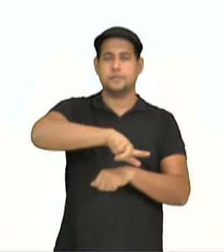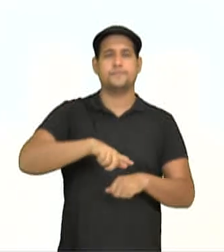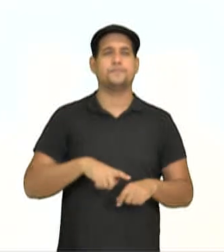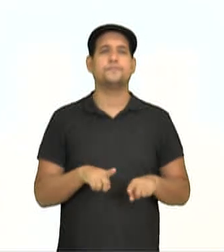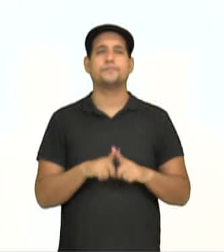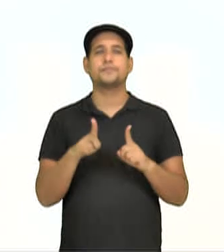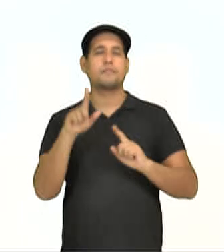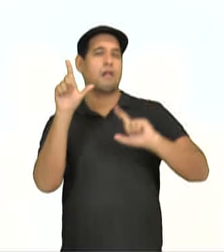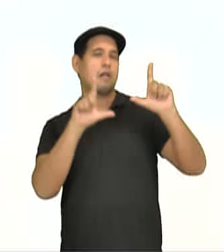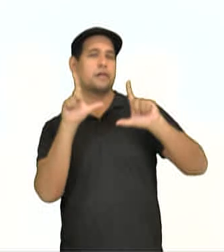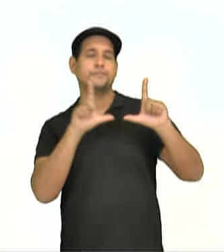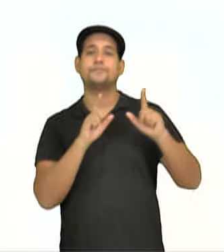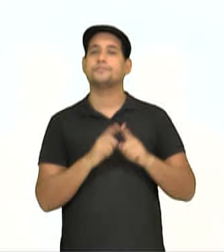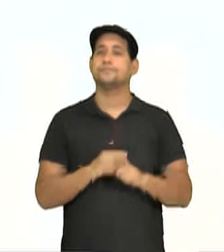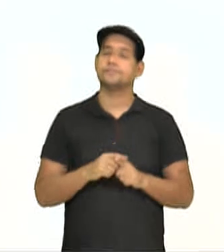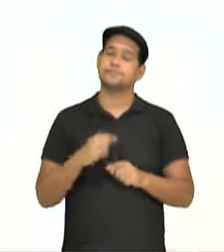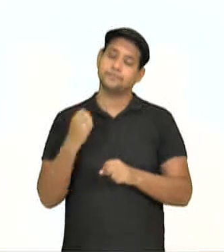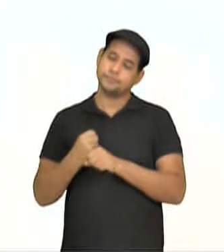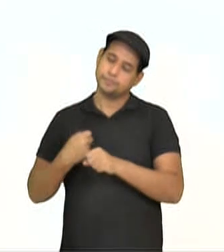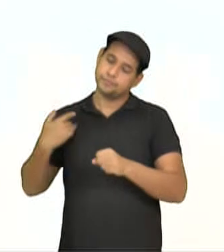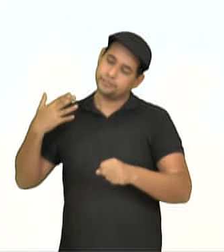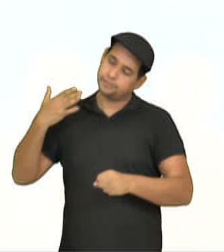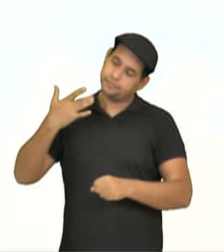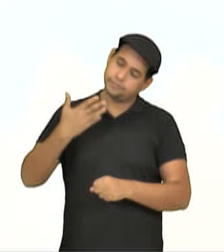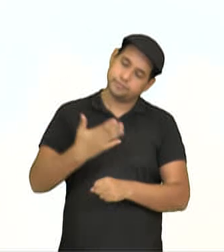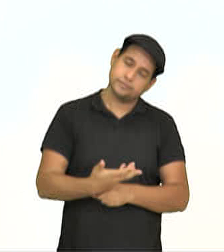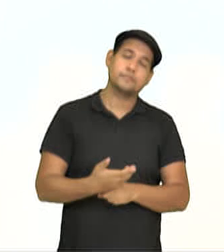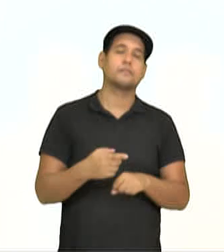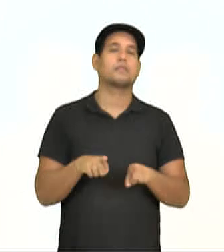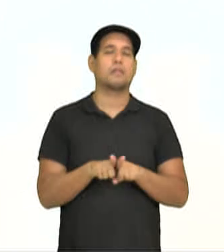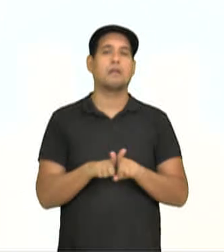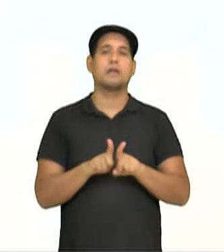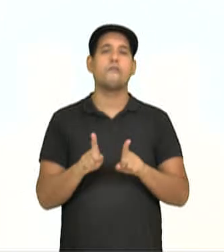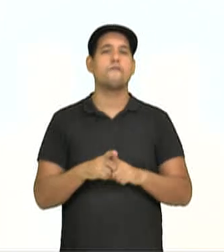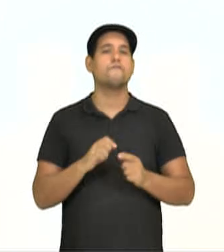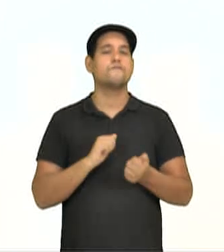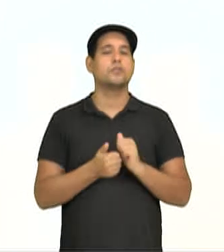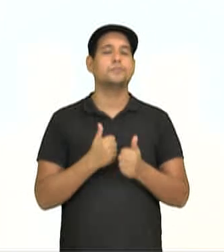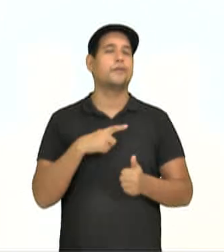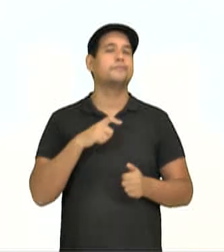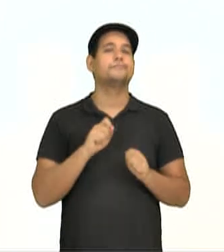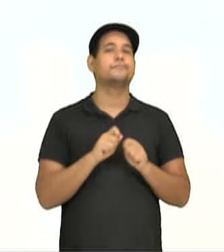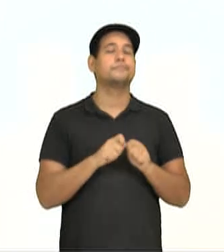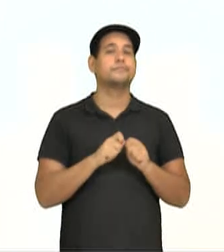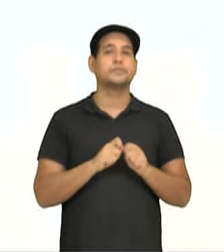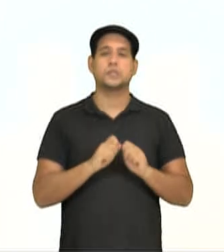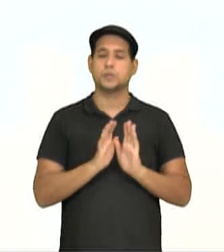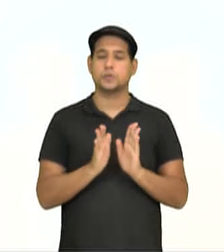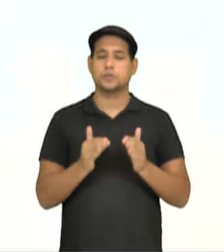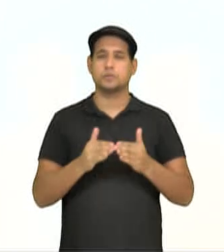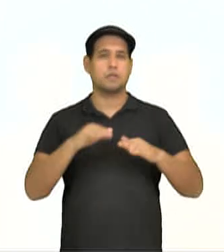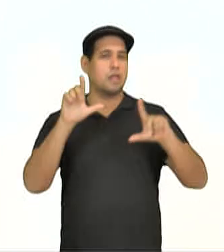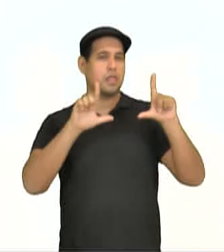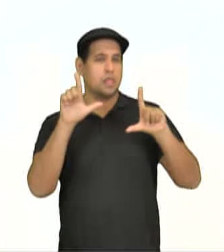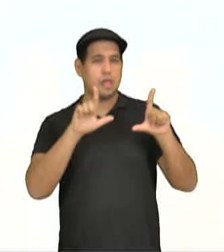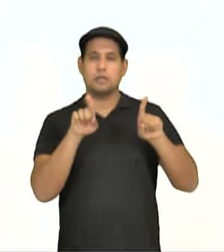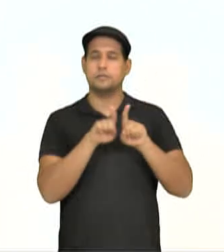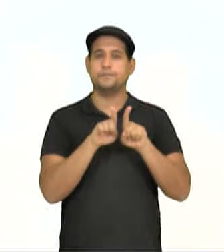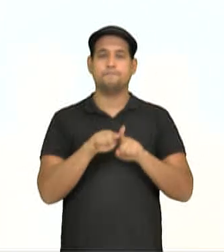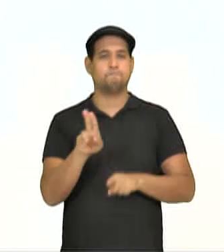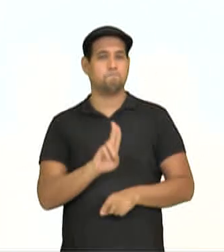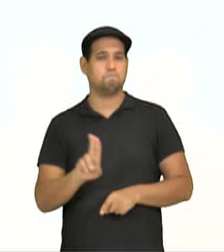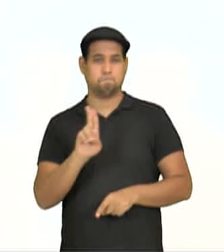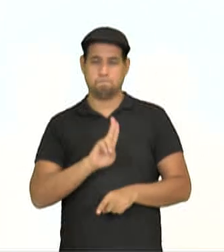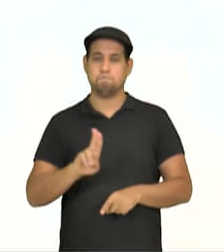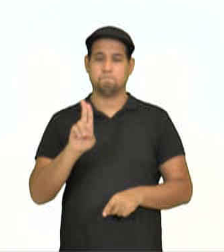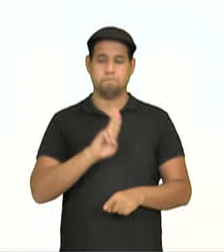Espetáculo televisivo. Com o passar dos tempos, o futebol torna-se espetáculo televisivo para consumo